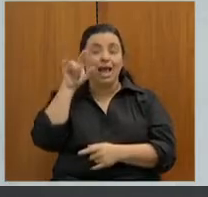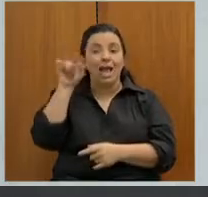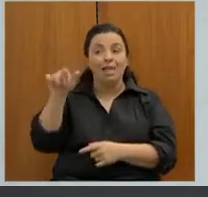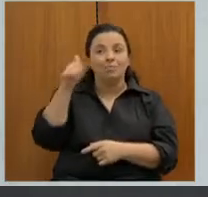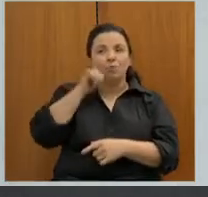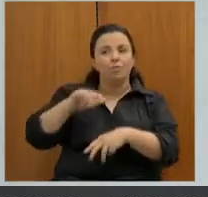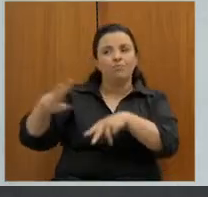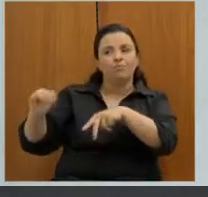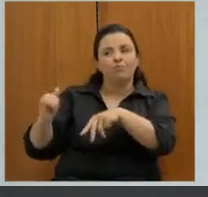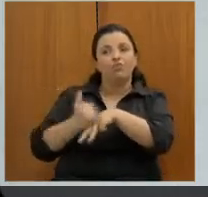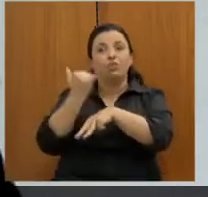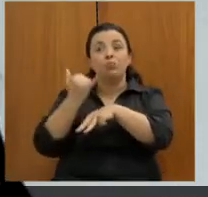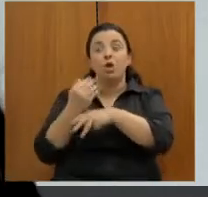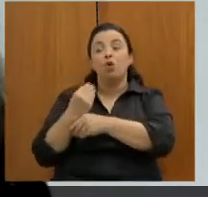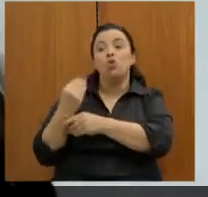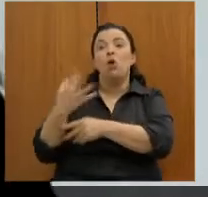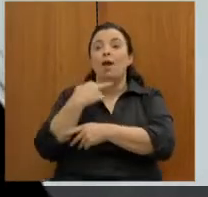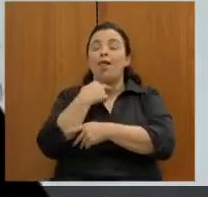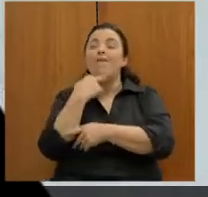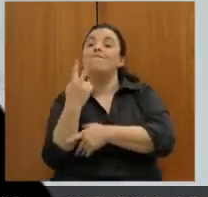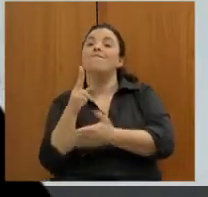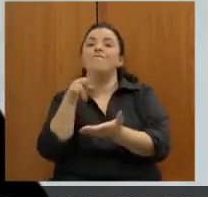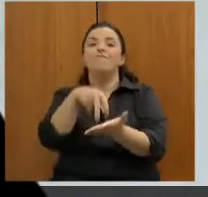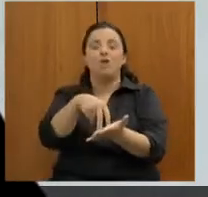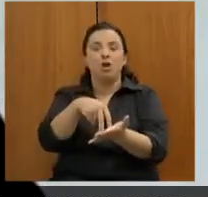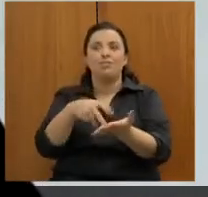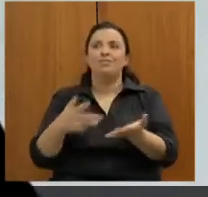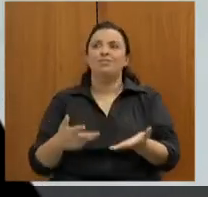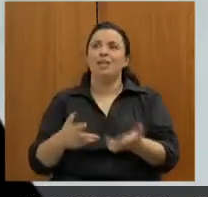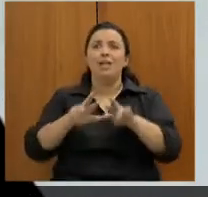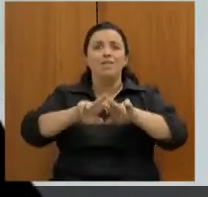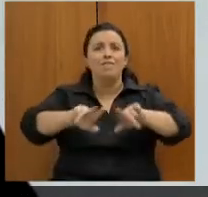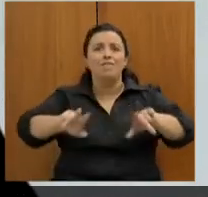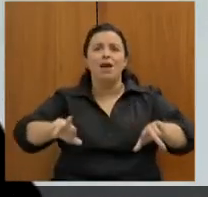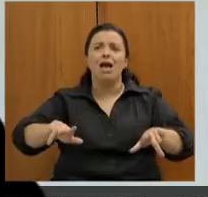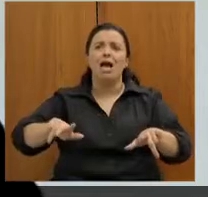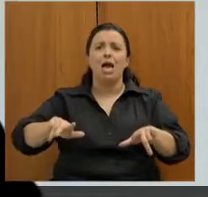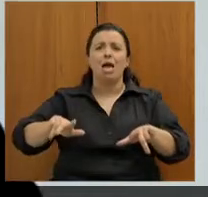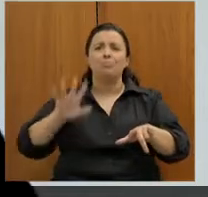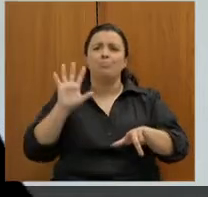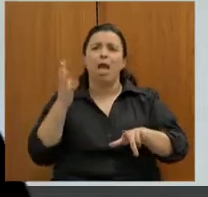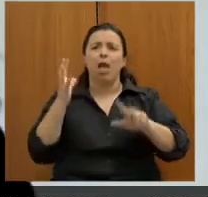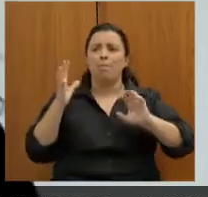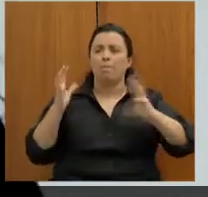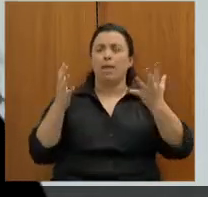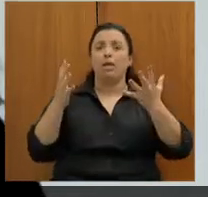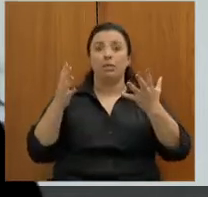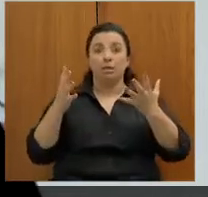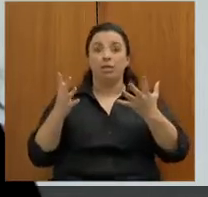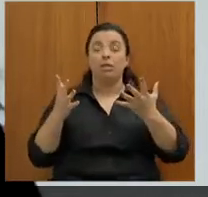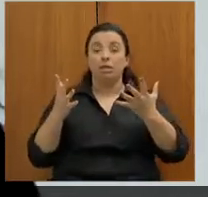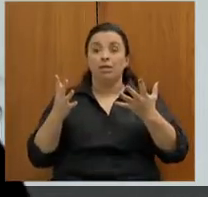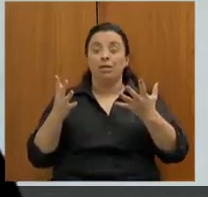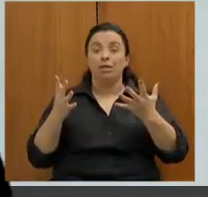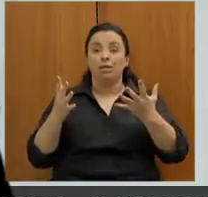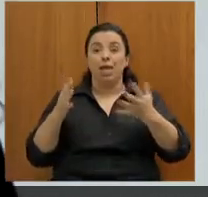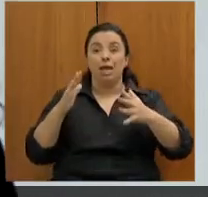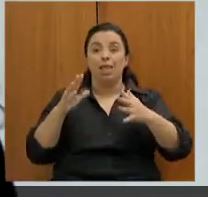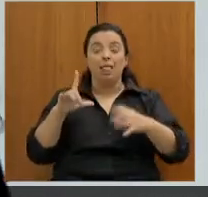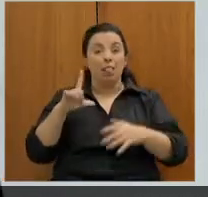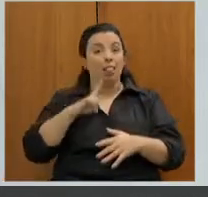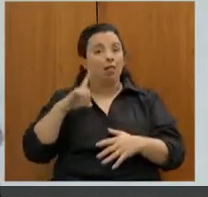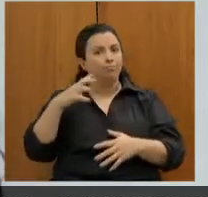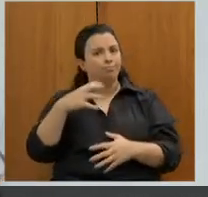mulheres né então eu tenho dado voz a casos acasos que causa muito Impacto